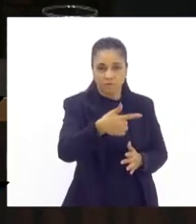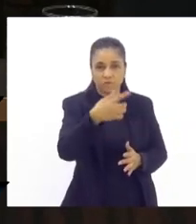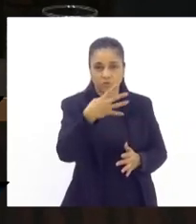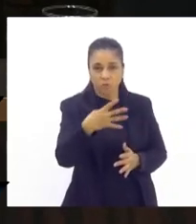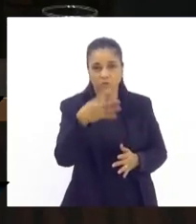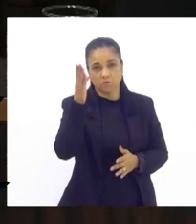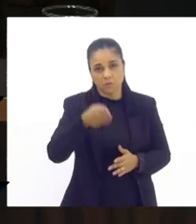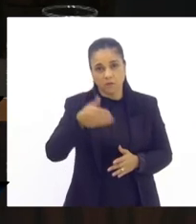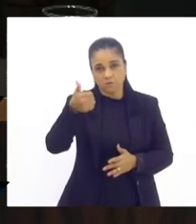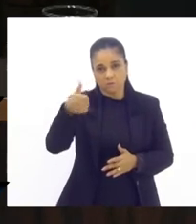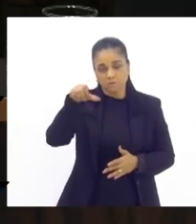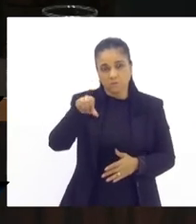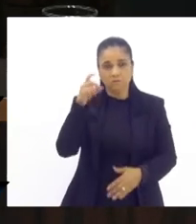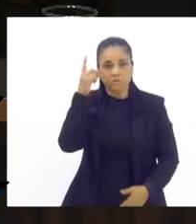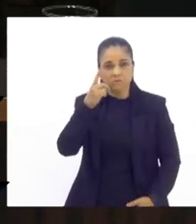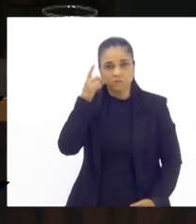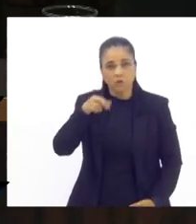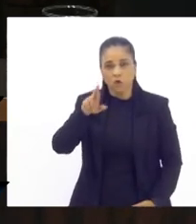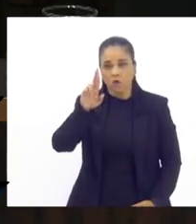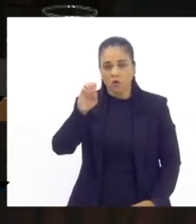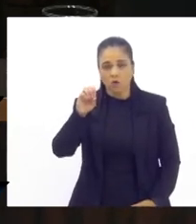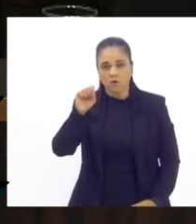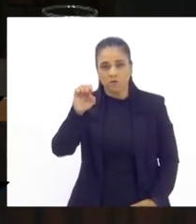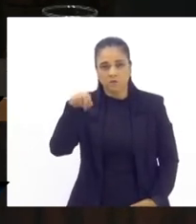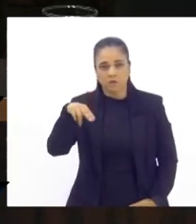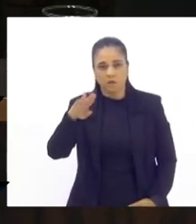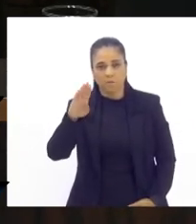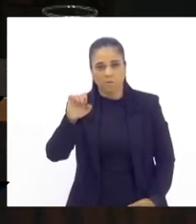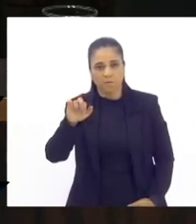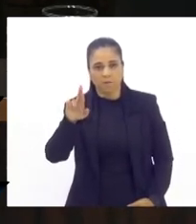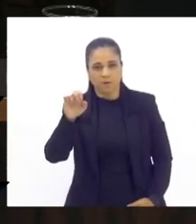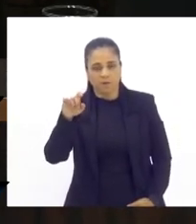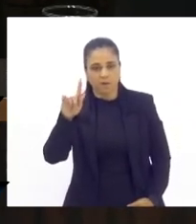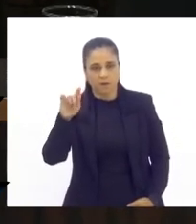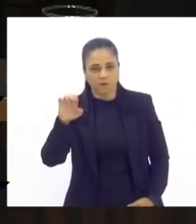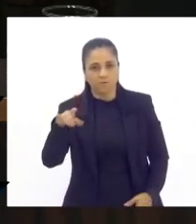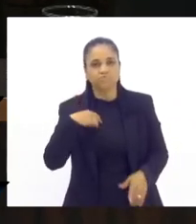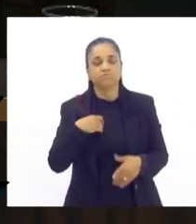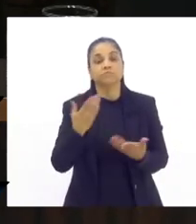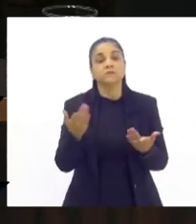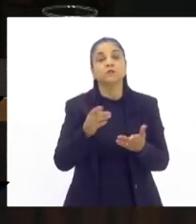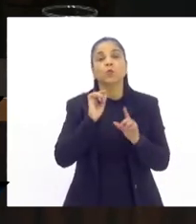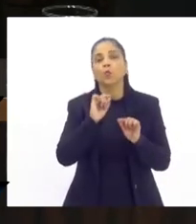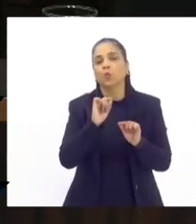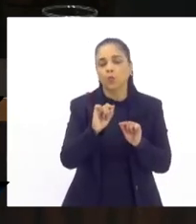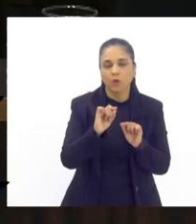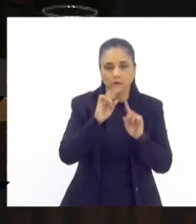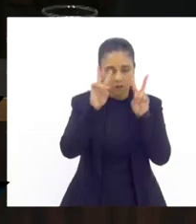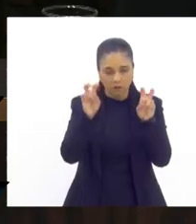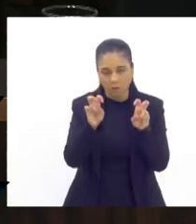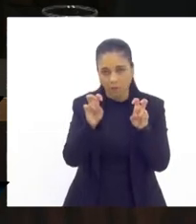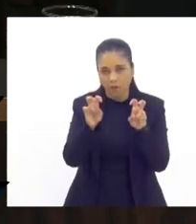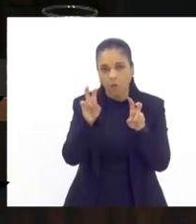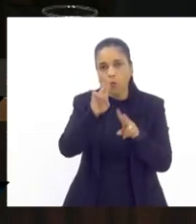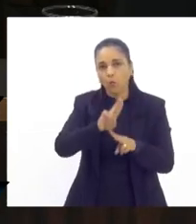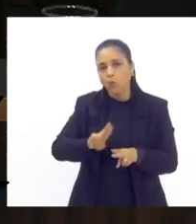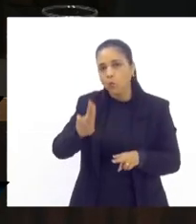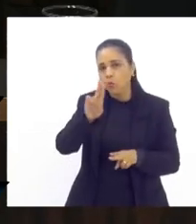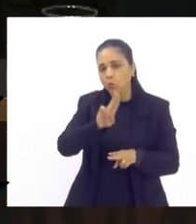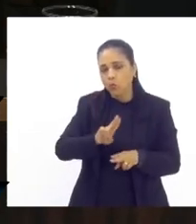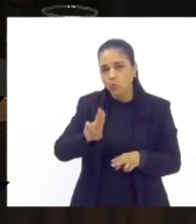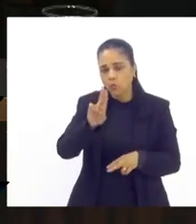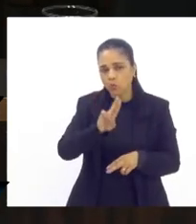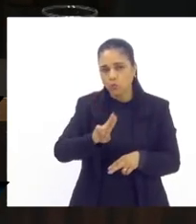624/2019, de autoria do deputado Rosenberg Reis, que dispõe sobre a restrição do uso da